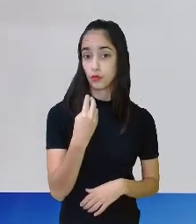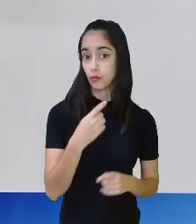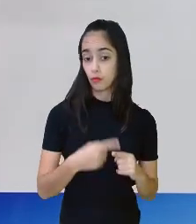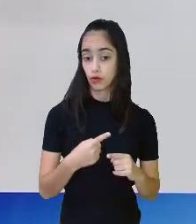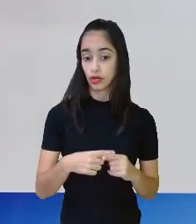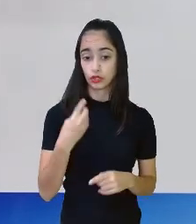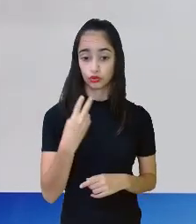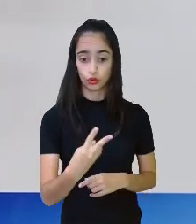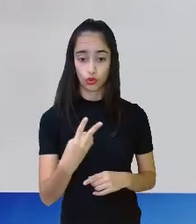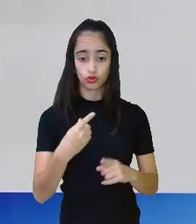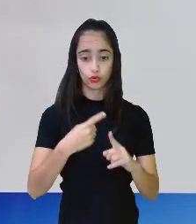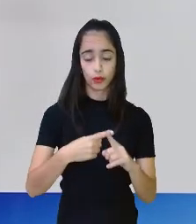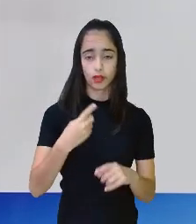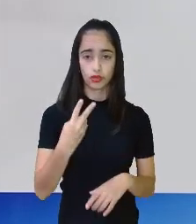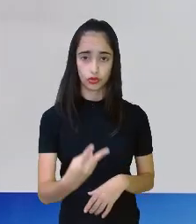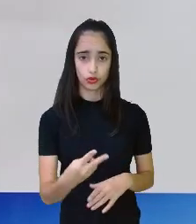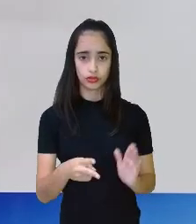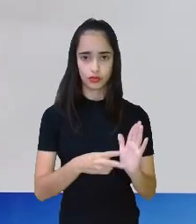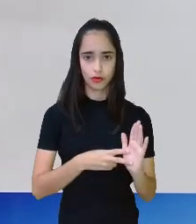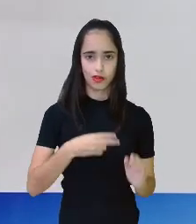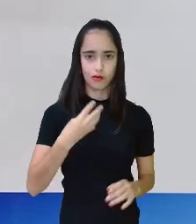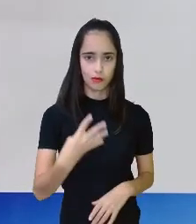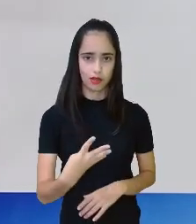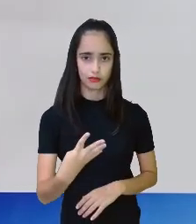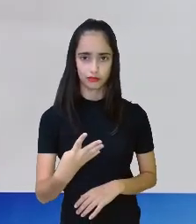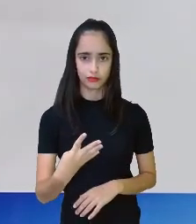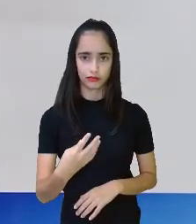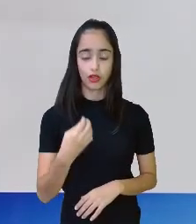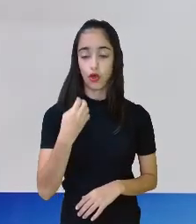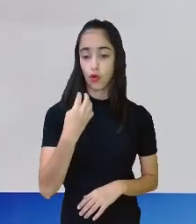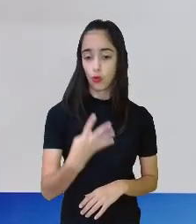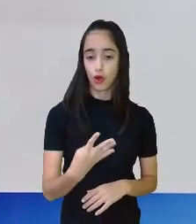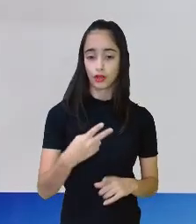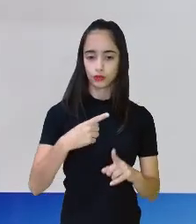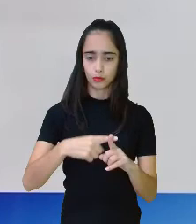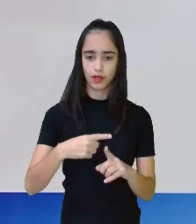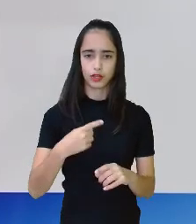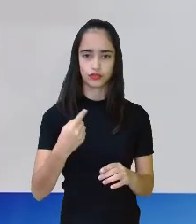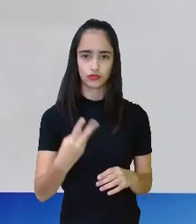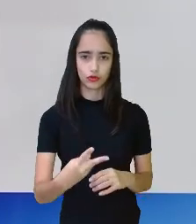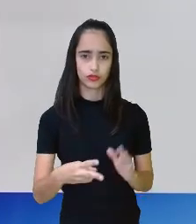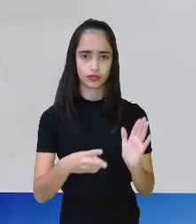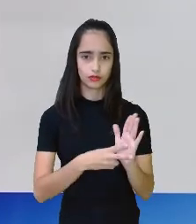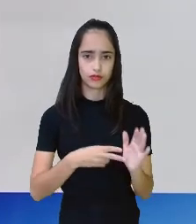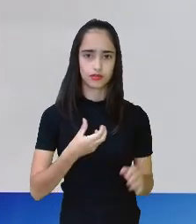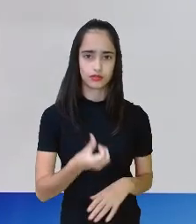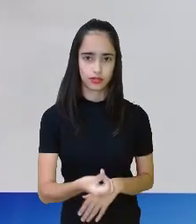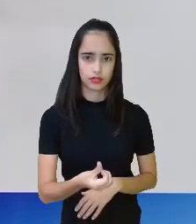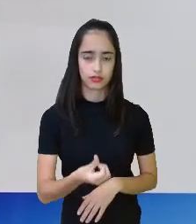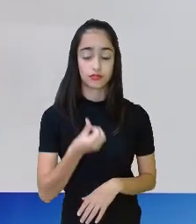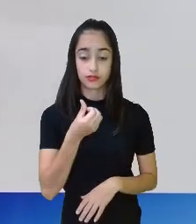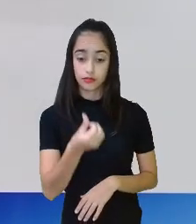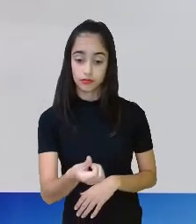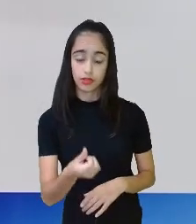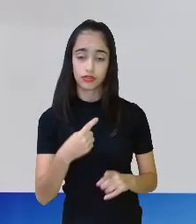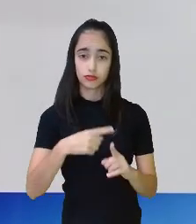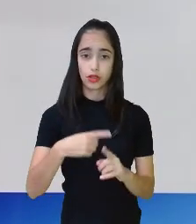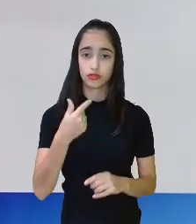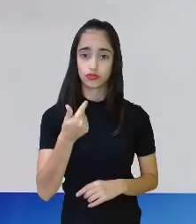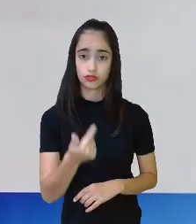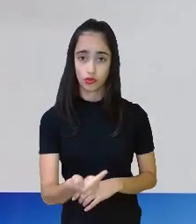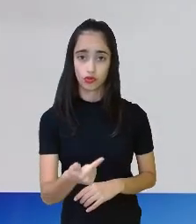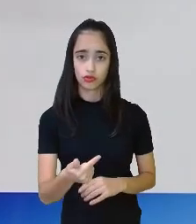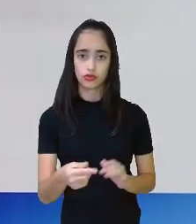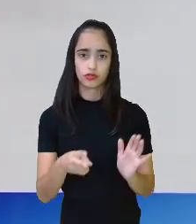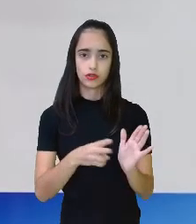2, 6. 6 mais 2, 8. 8 mais 2, 10. 10 mais 2, 12. Veja, a gente está